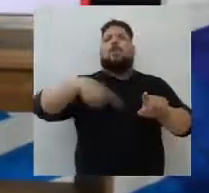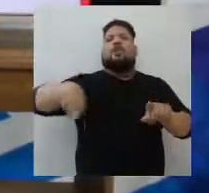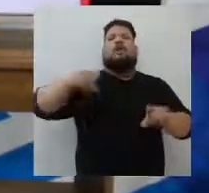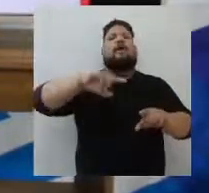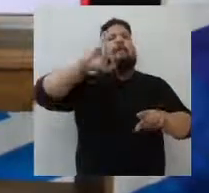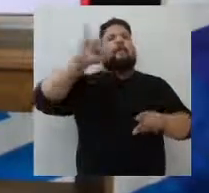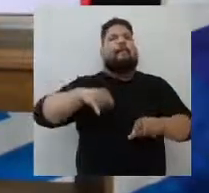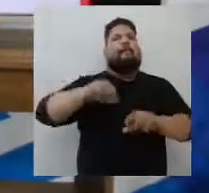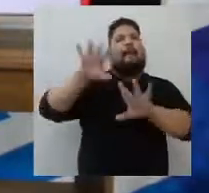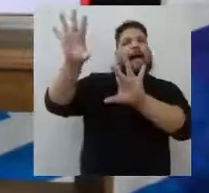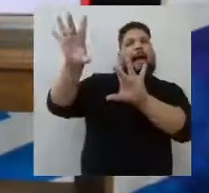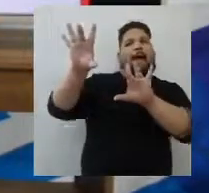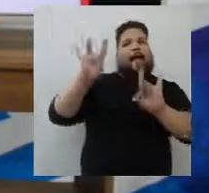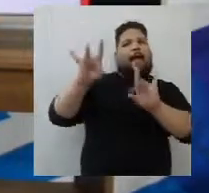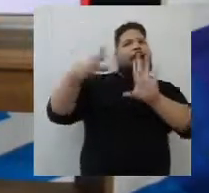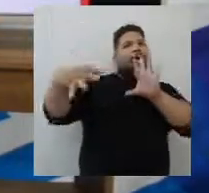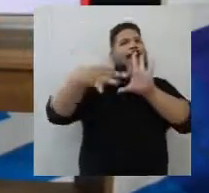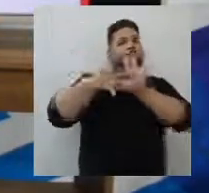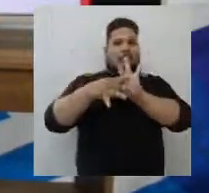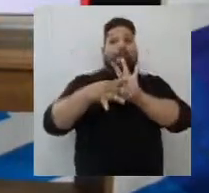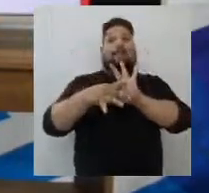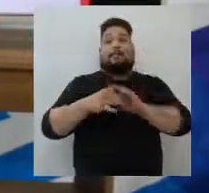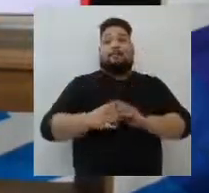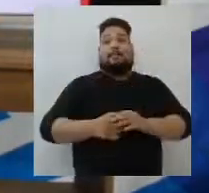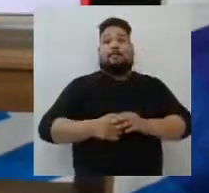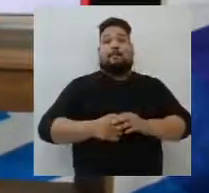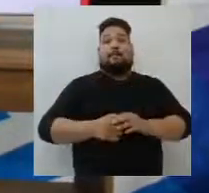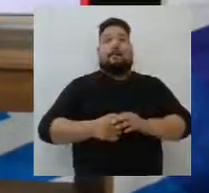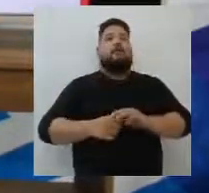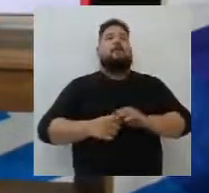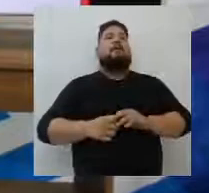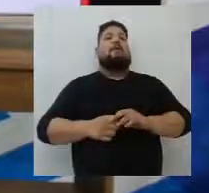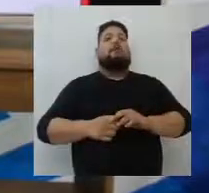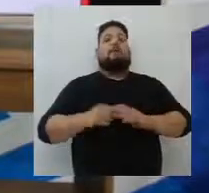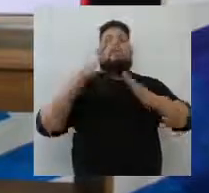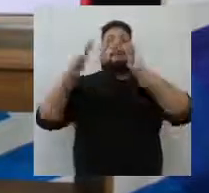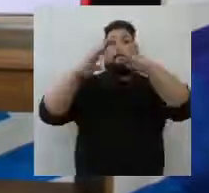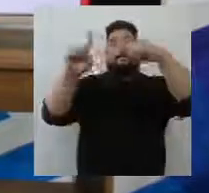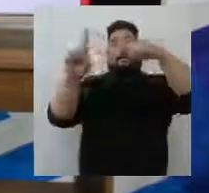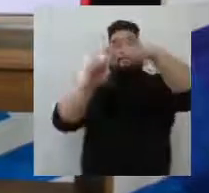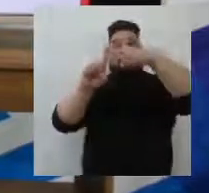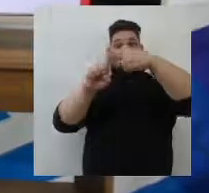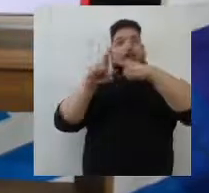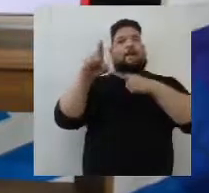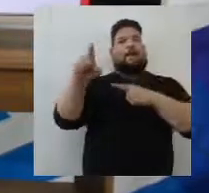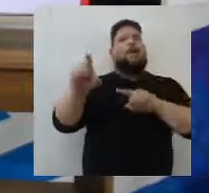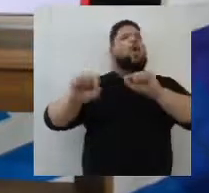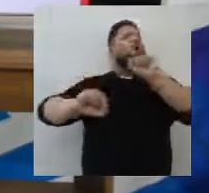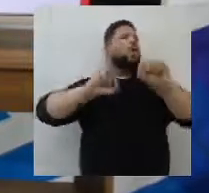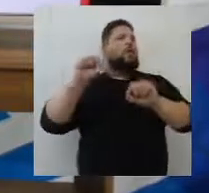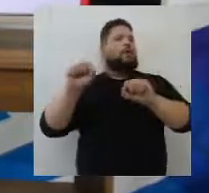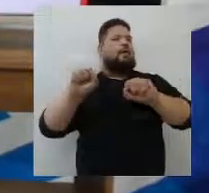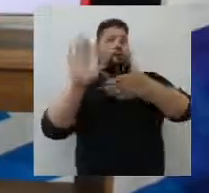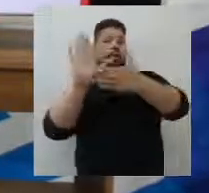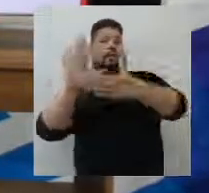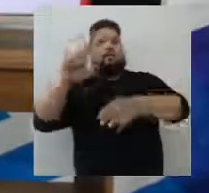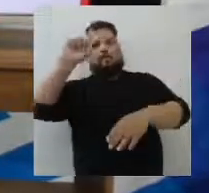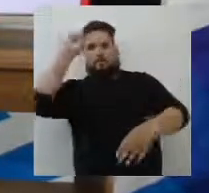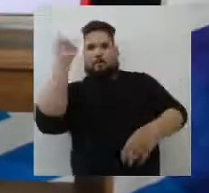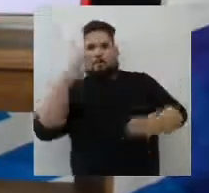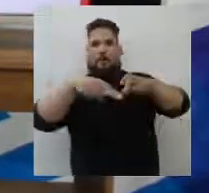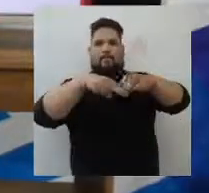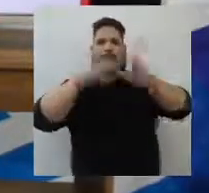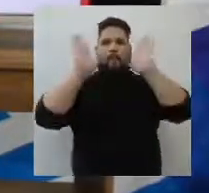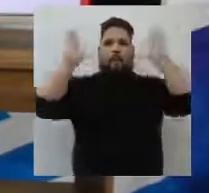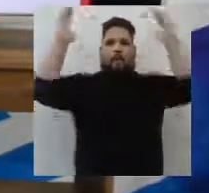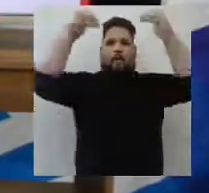pegar emprestar, a gente vai pegar uma carona. A igreja vai proibir, através do Papa Pio IX